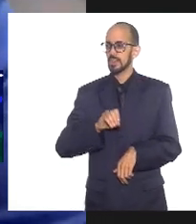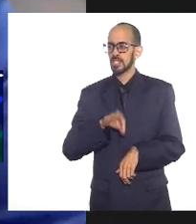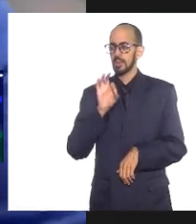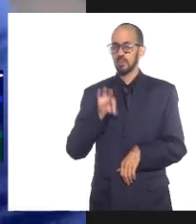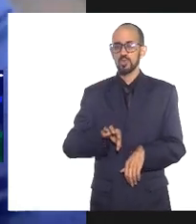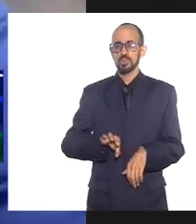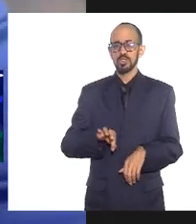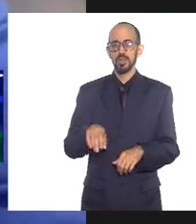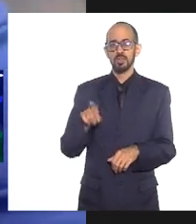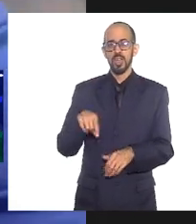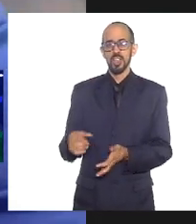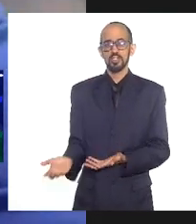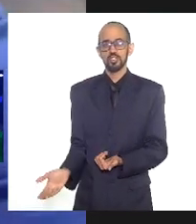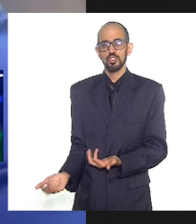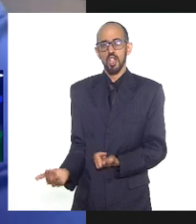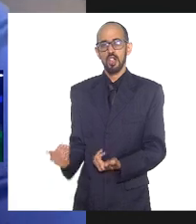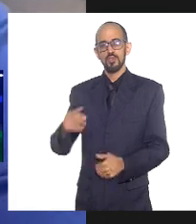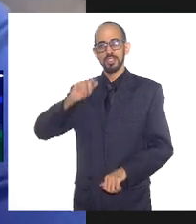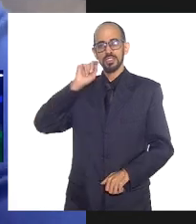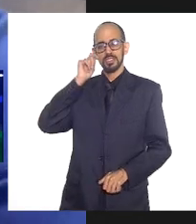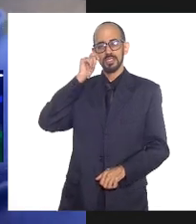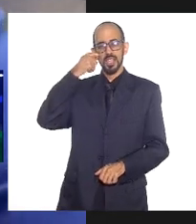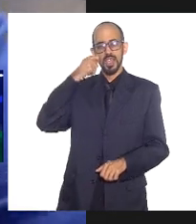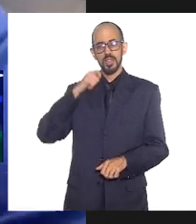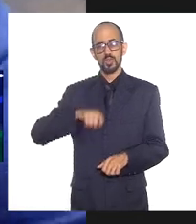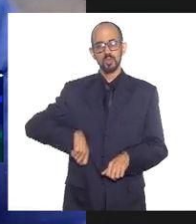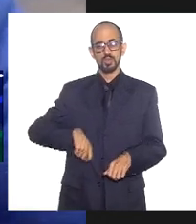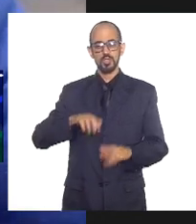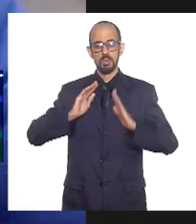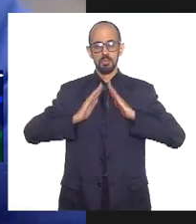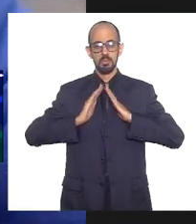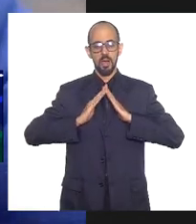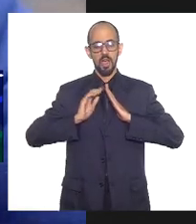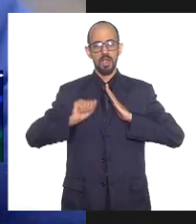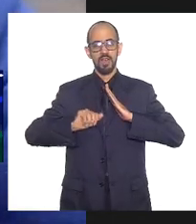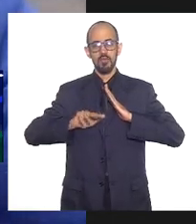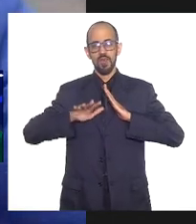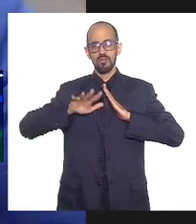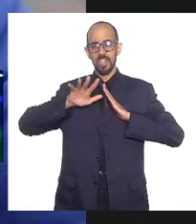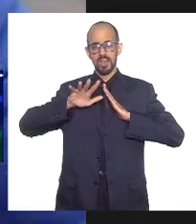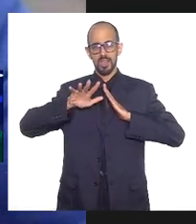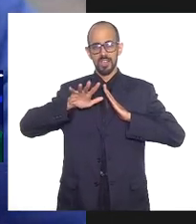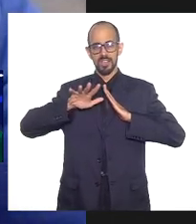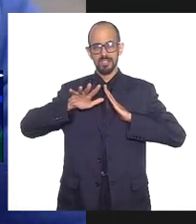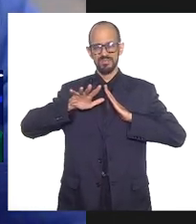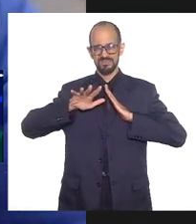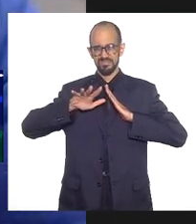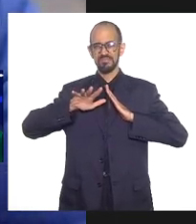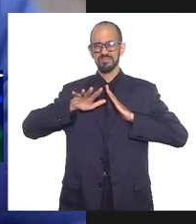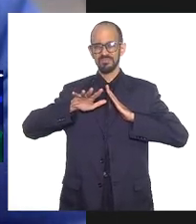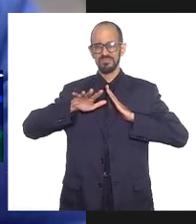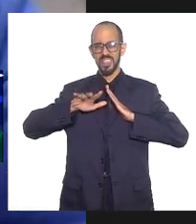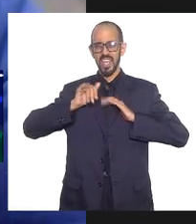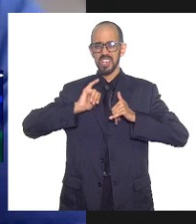de jovens negros que moram na favela e na periferia. Então, esses